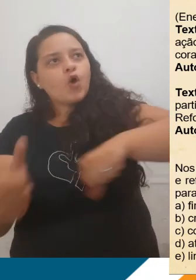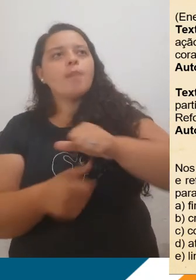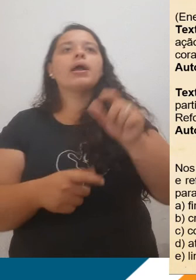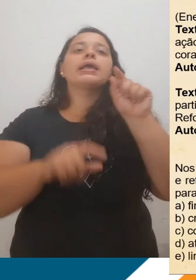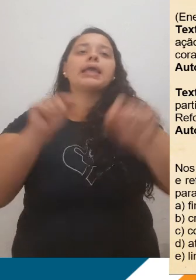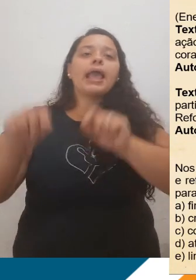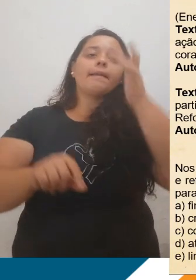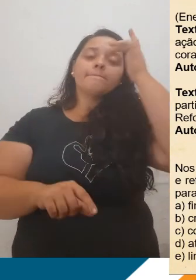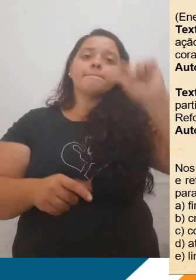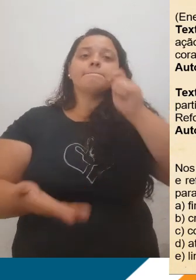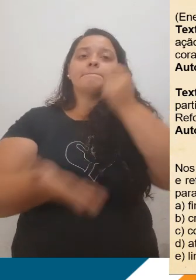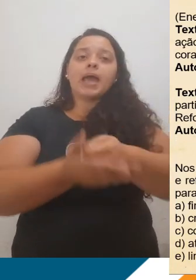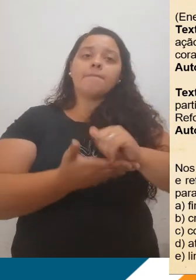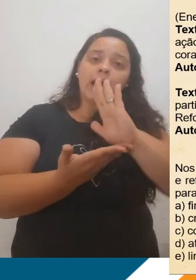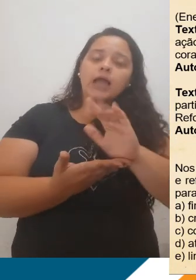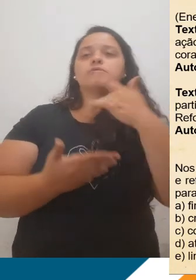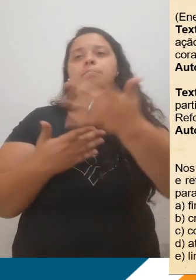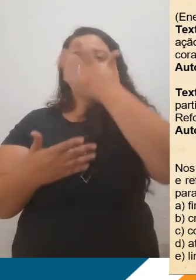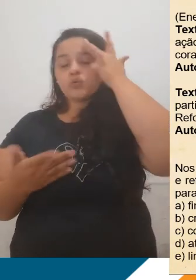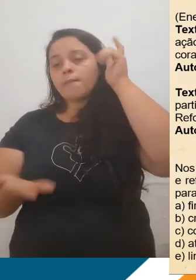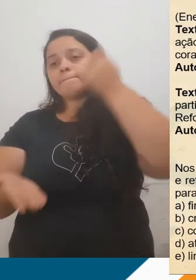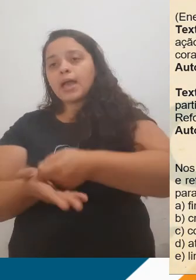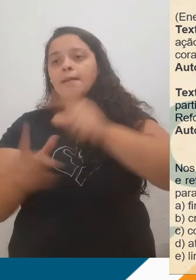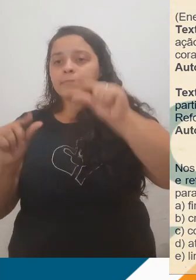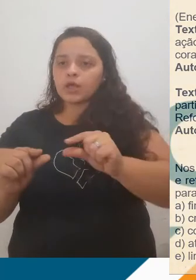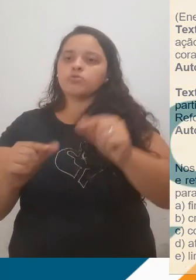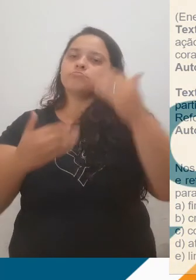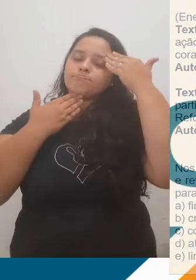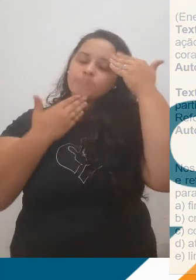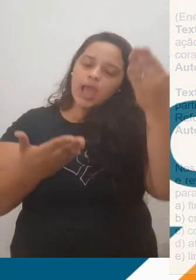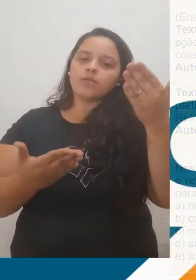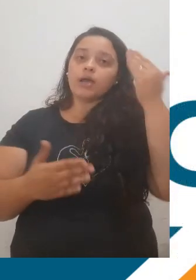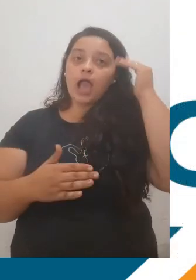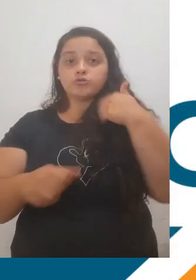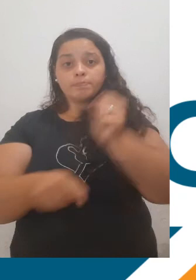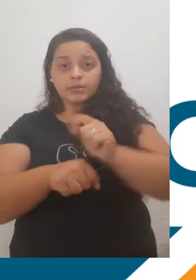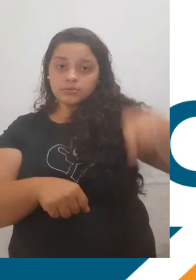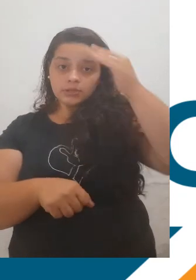deveria pagar menos. Tudo bem? Espero que vocês tenham entendido. Muito obrigado, gente. Valeu.